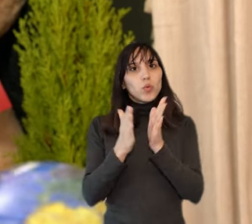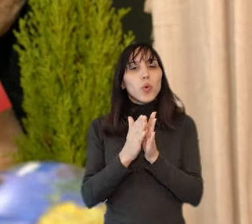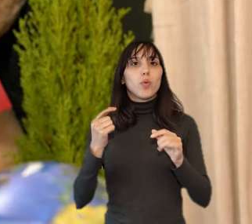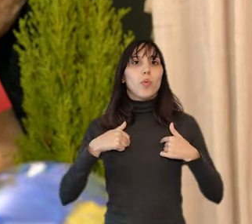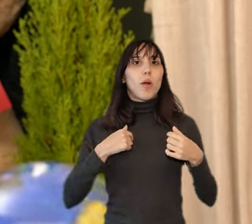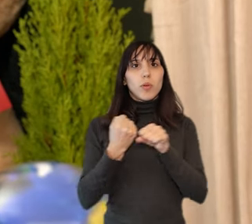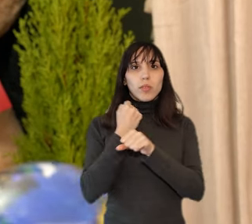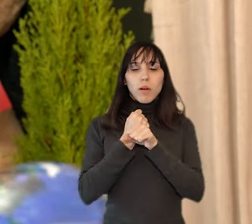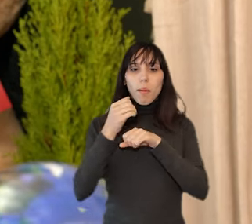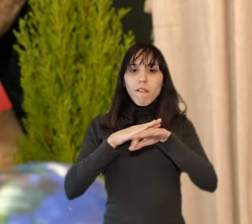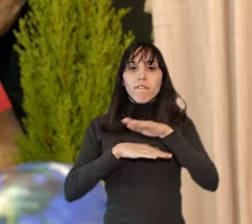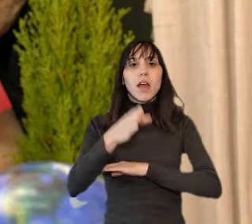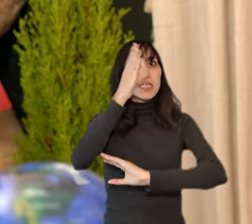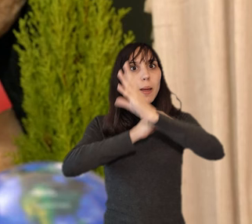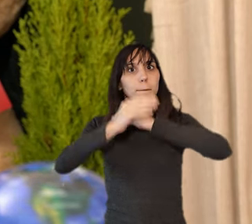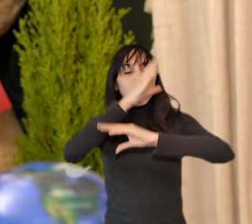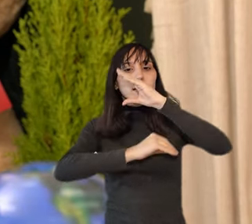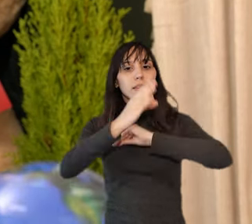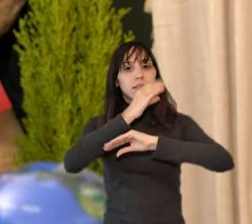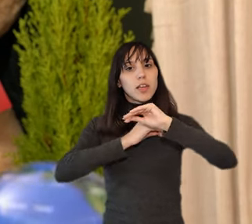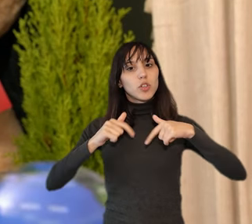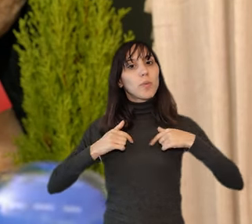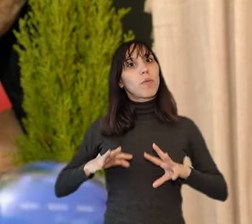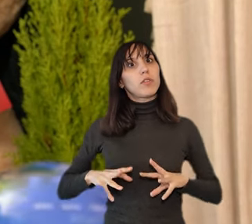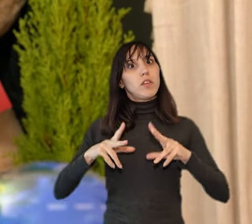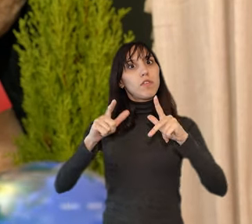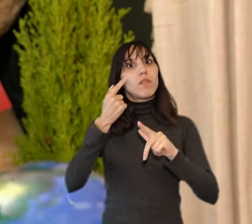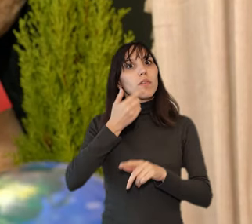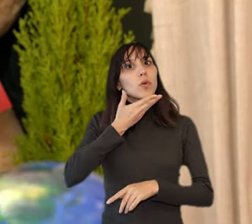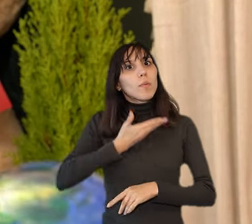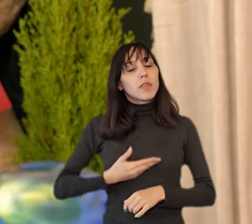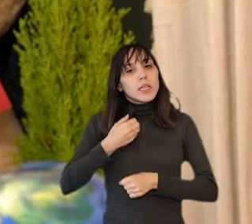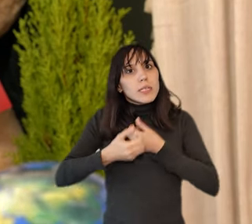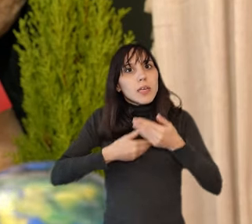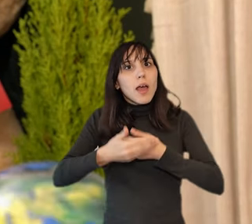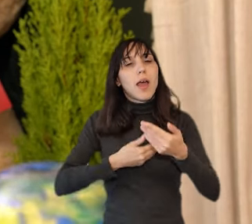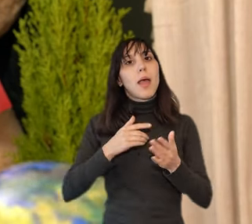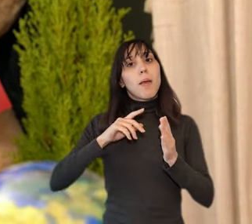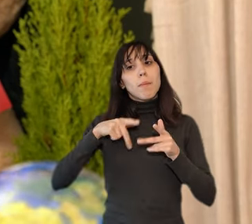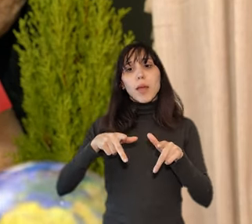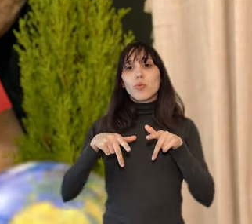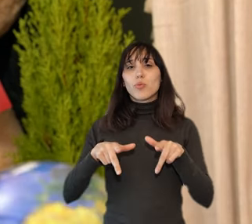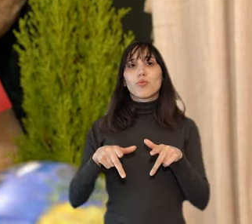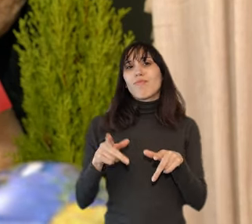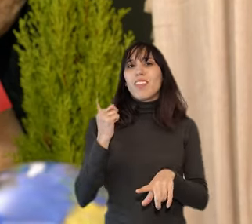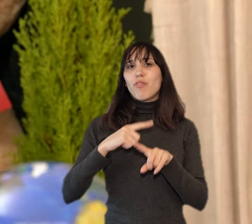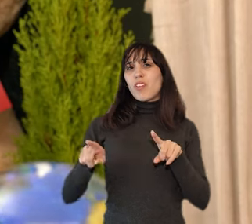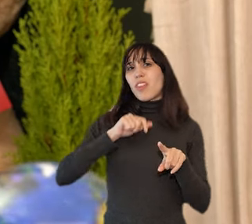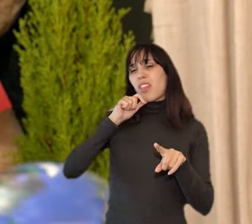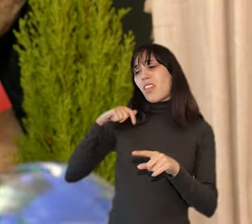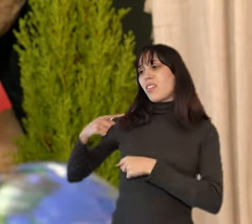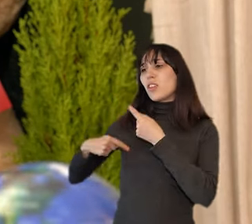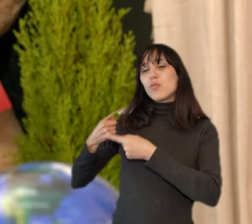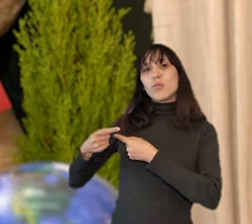trabalho de aprendizagem eh e desenvolve as suas competências eh por um método que é diferente daquele método que se usa